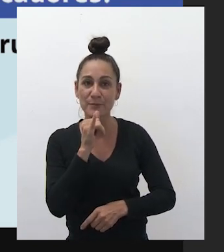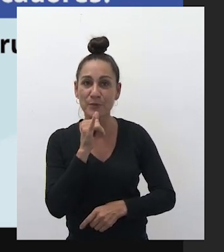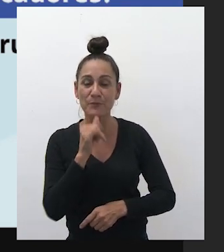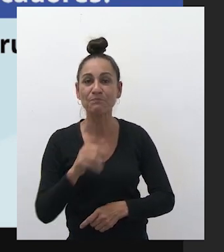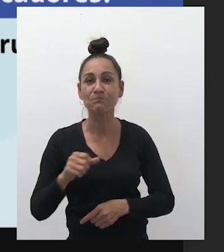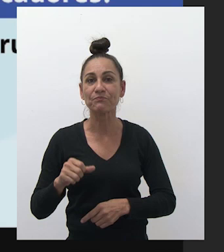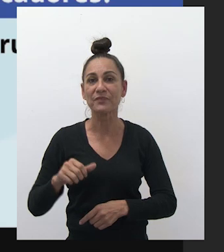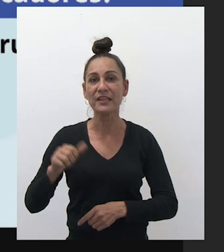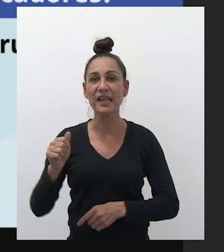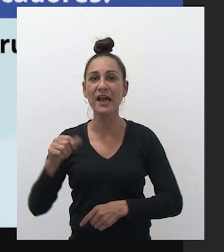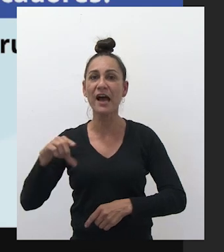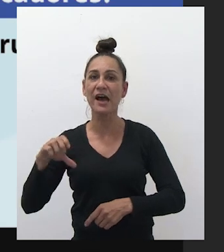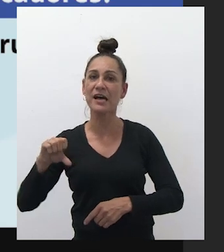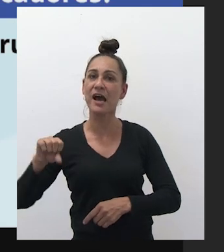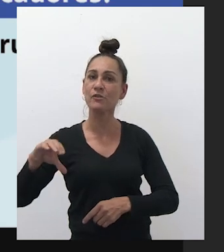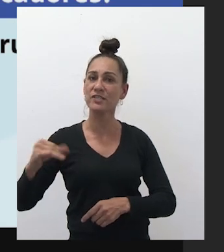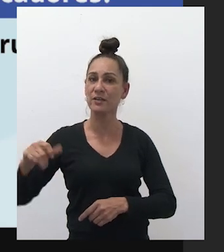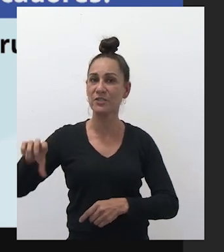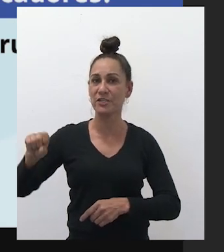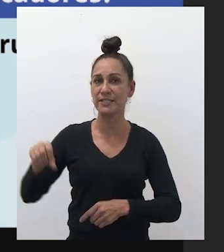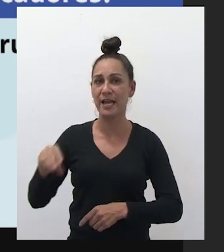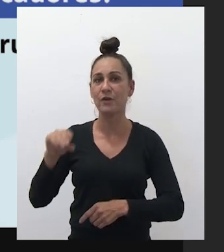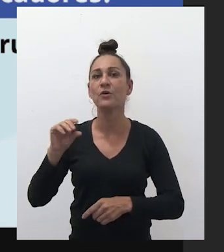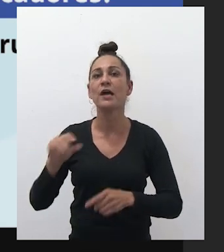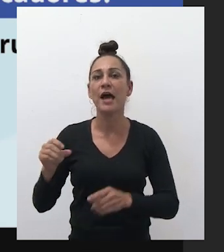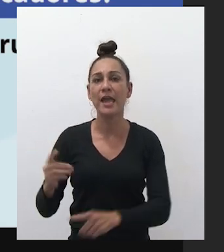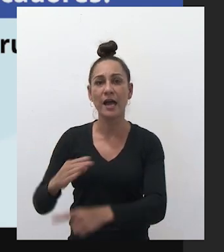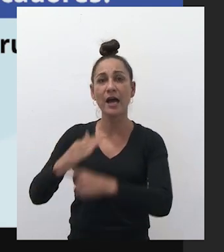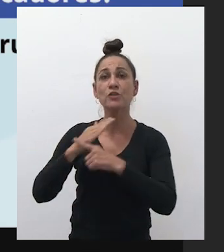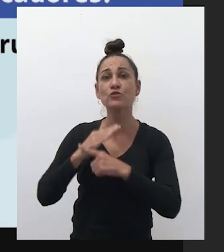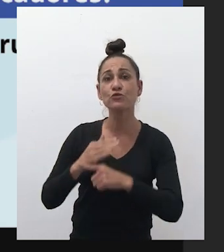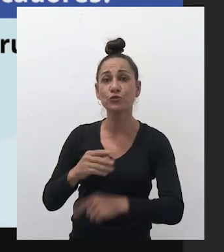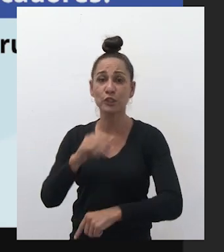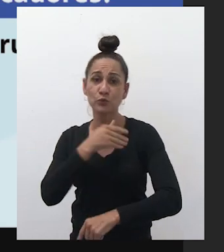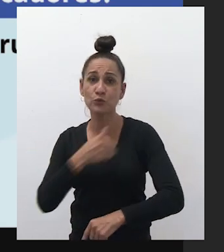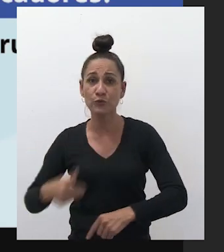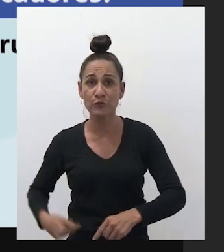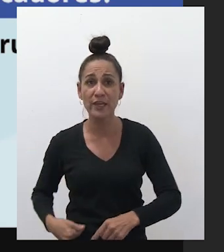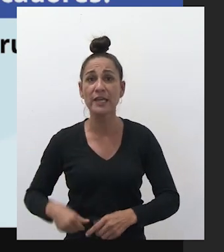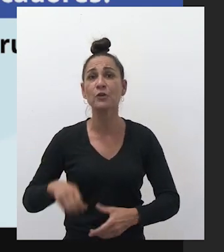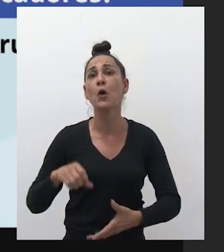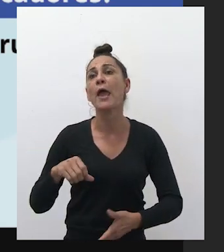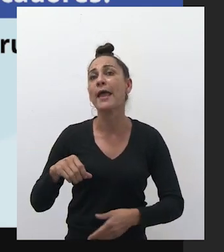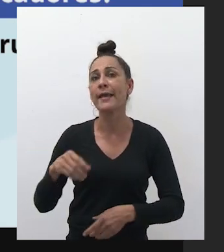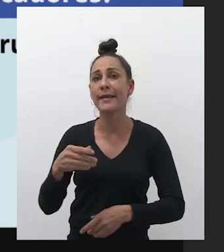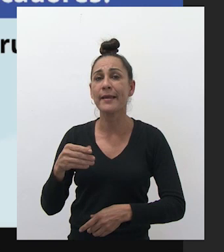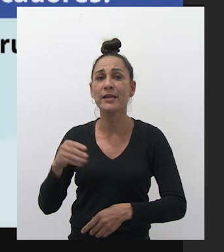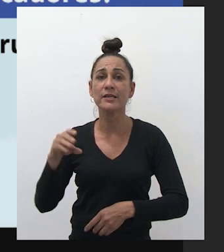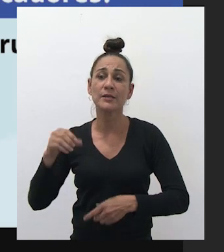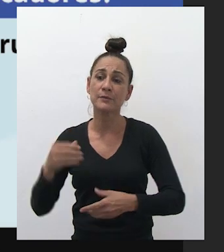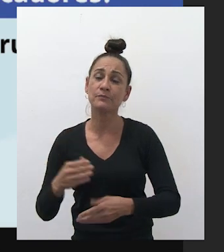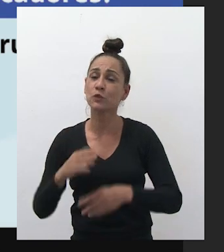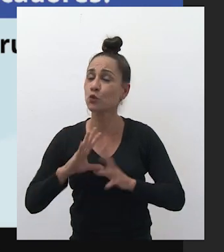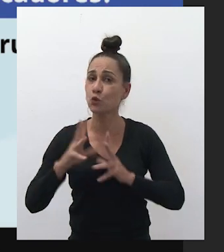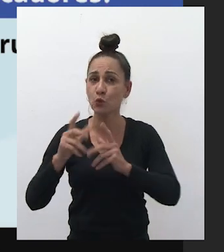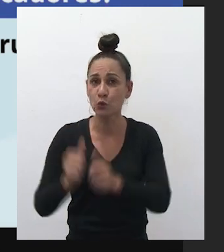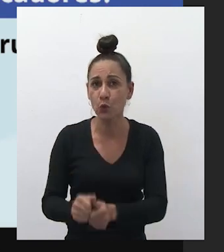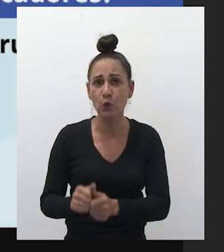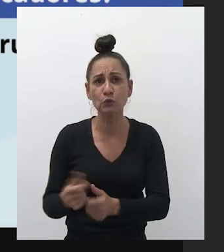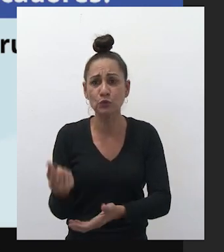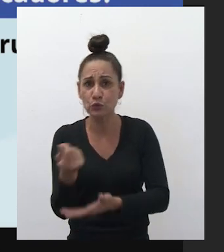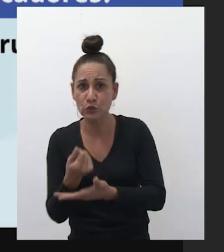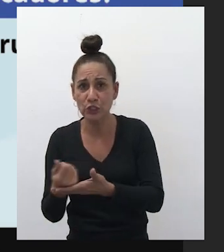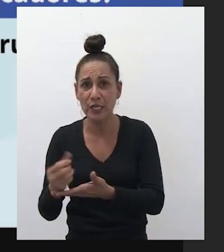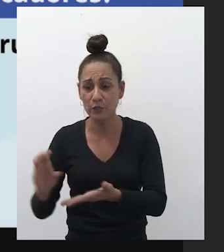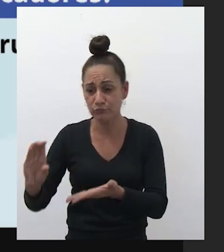emergencial, que é uma política de transferência de renda agora para a pandemia, Bolsa Família, enfim, eles ficam à margem de tudo. Isso